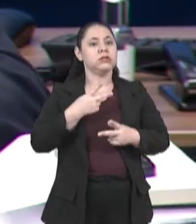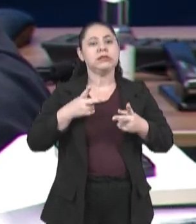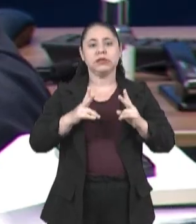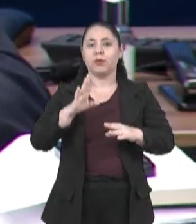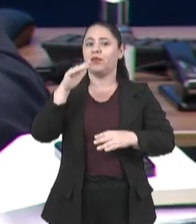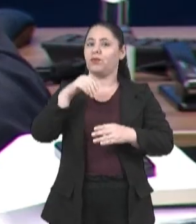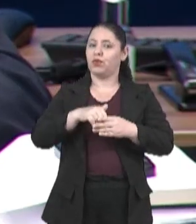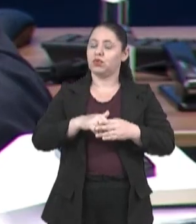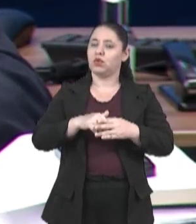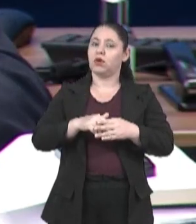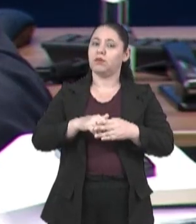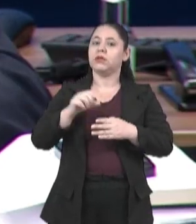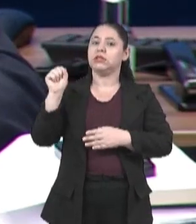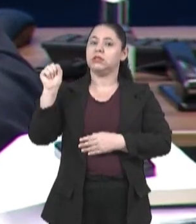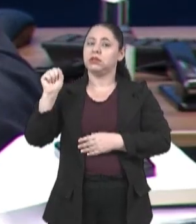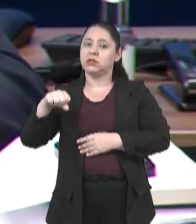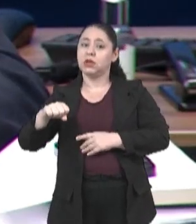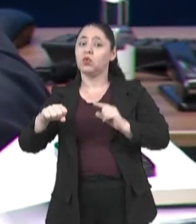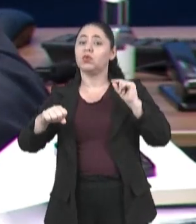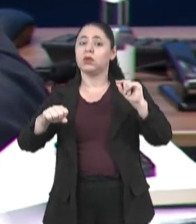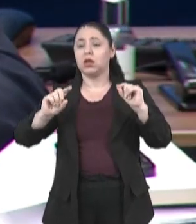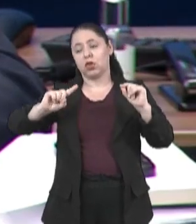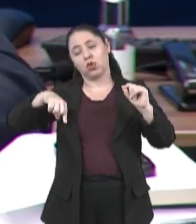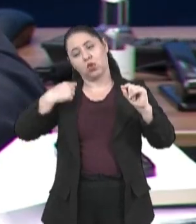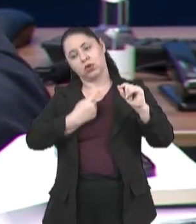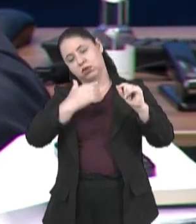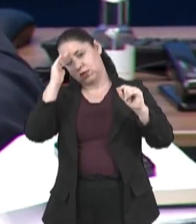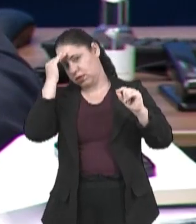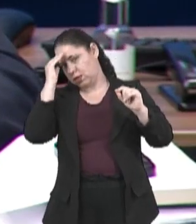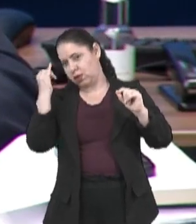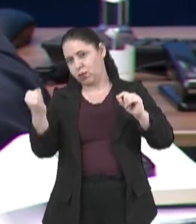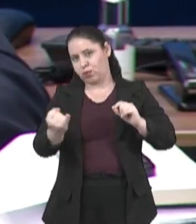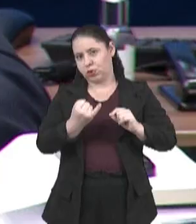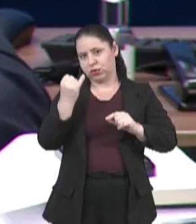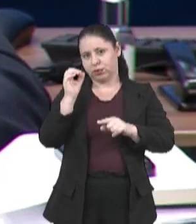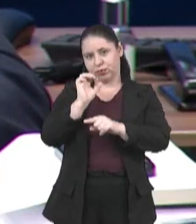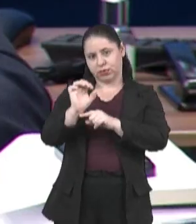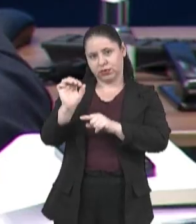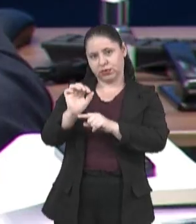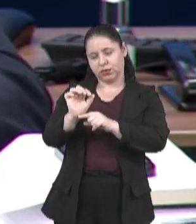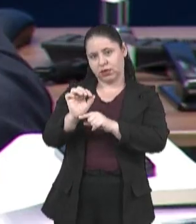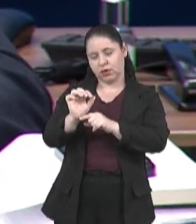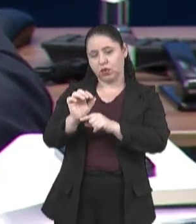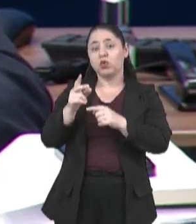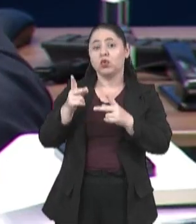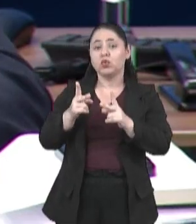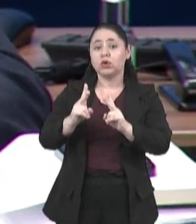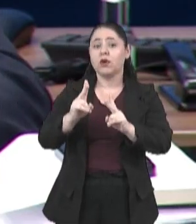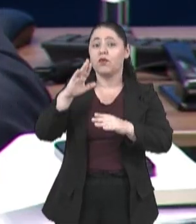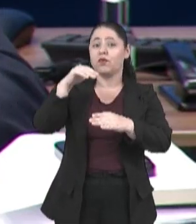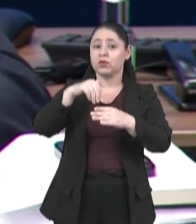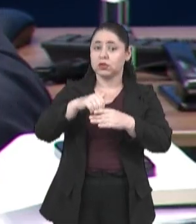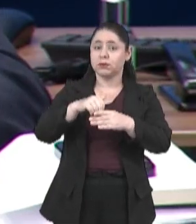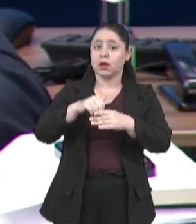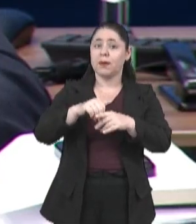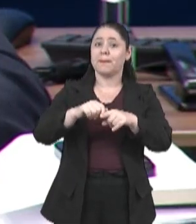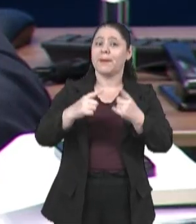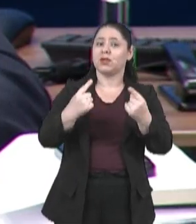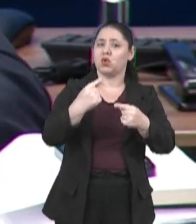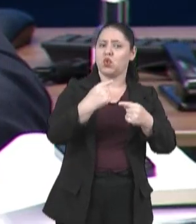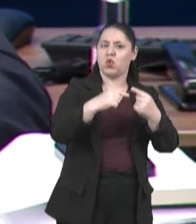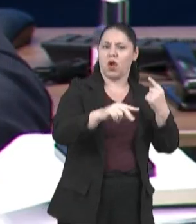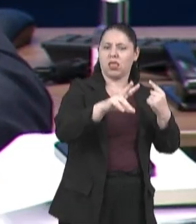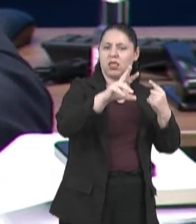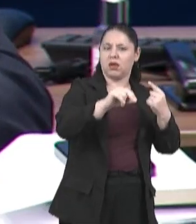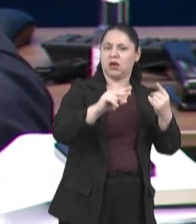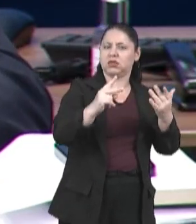sempre votamos a favor daquilo que nós entendíamos que era importante para o Estado e continuamos votando. Aquilo que nós